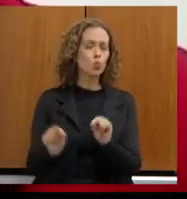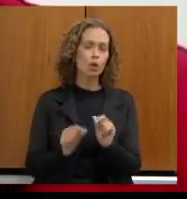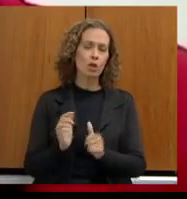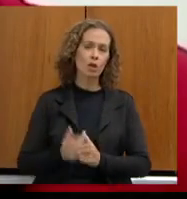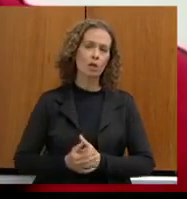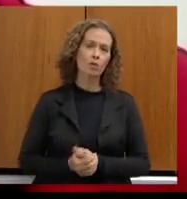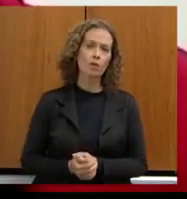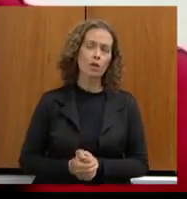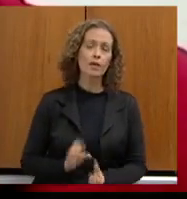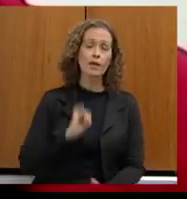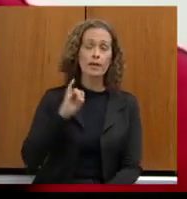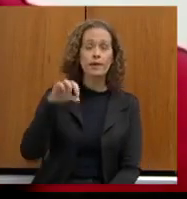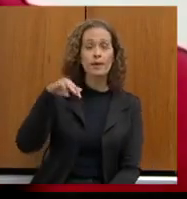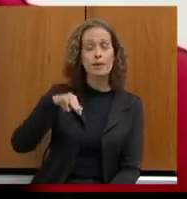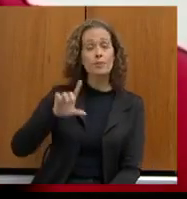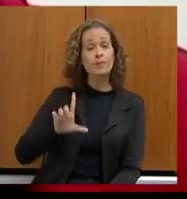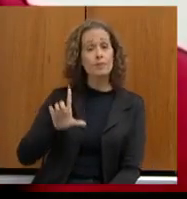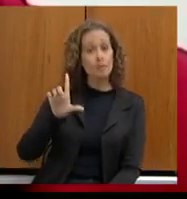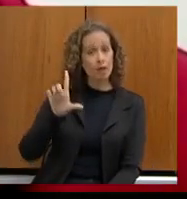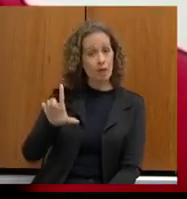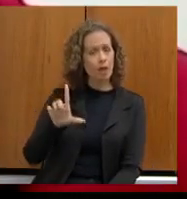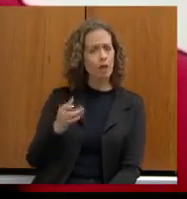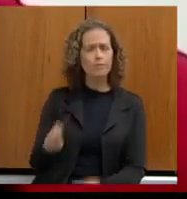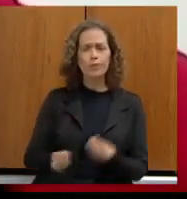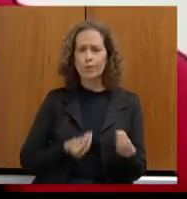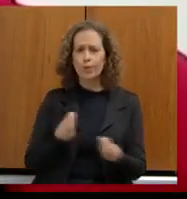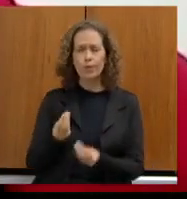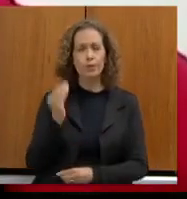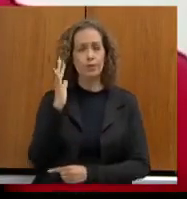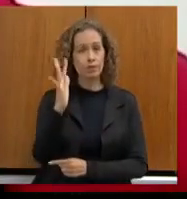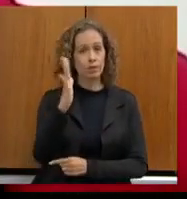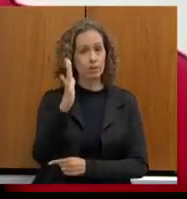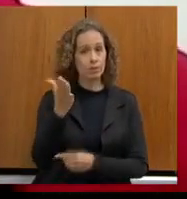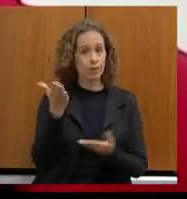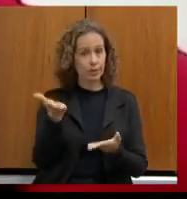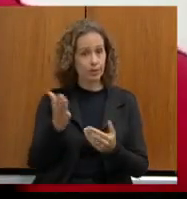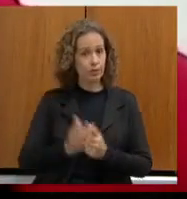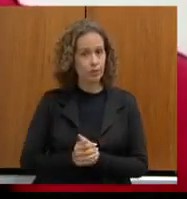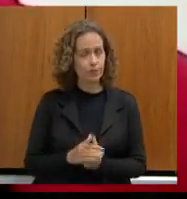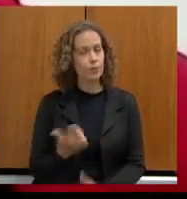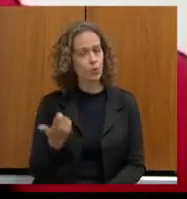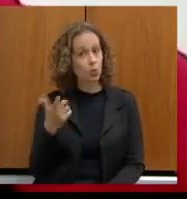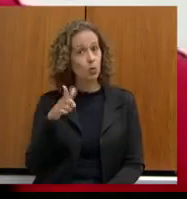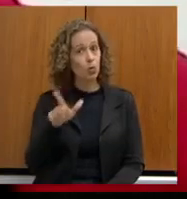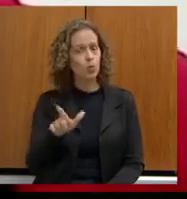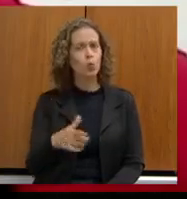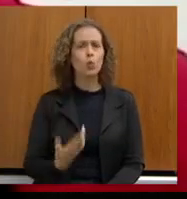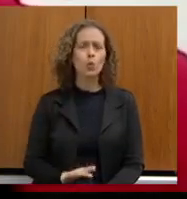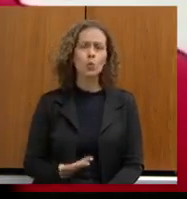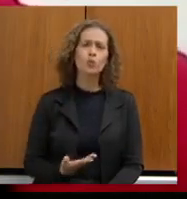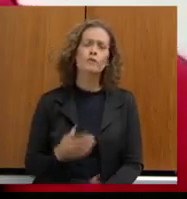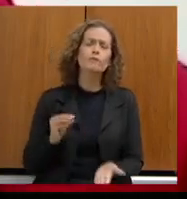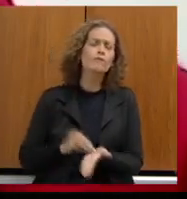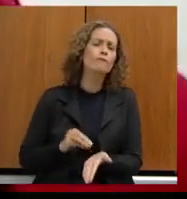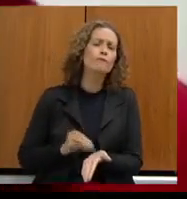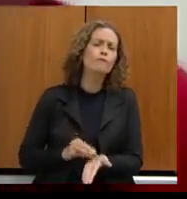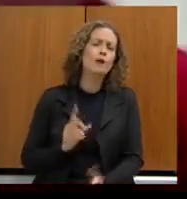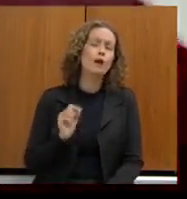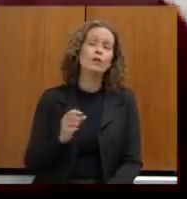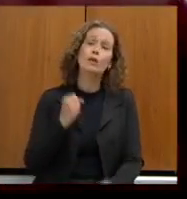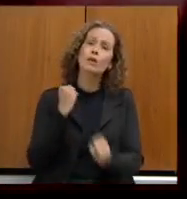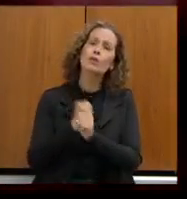quanto ao IML Instituto Médico Legal autêntico batismo outra pauta da região que é construção